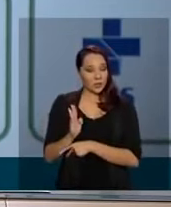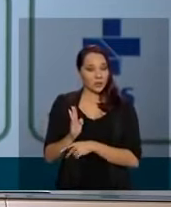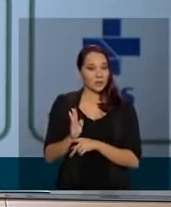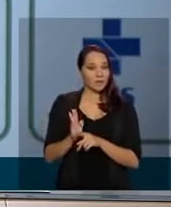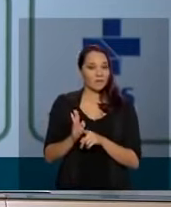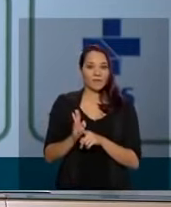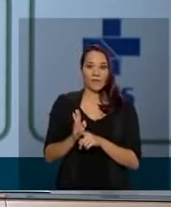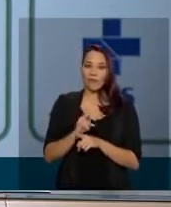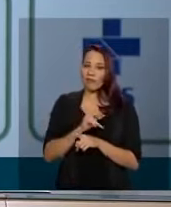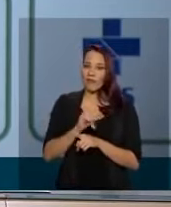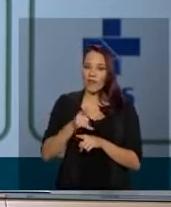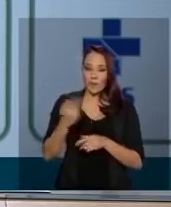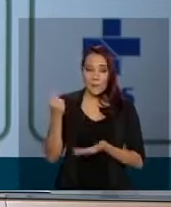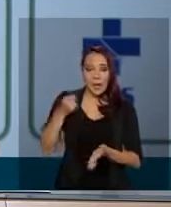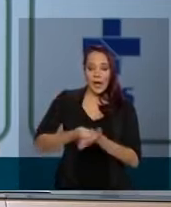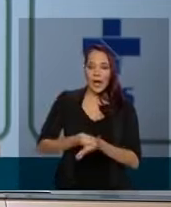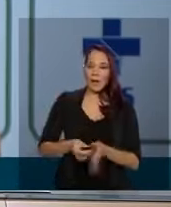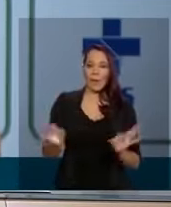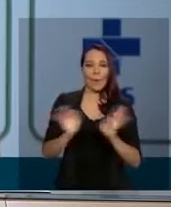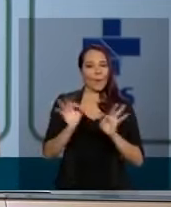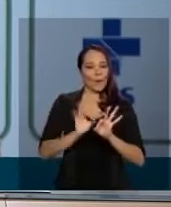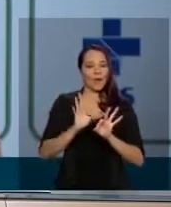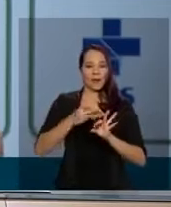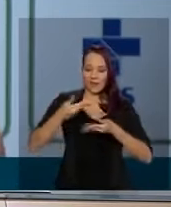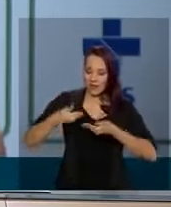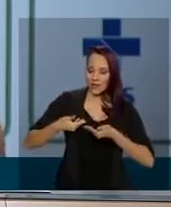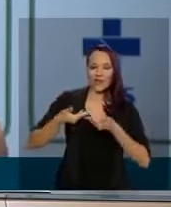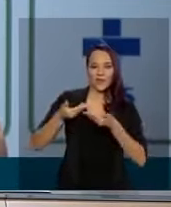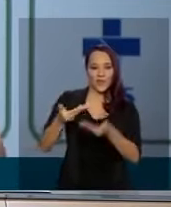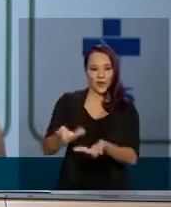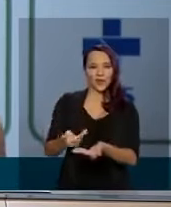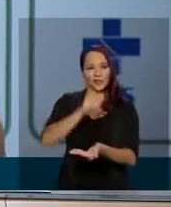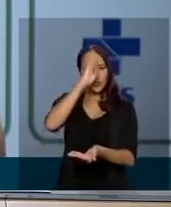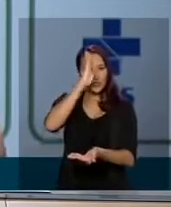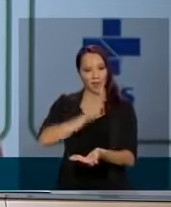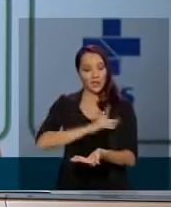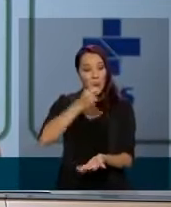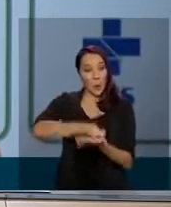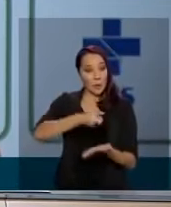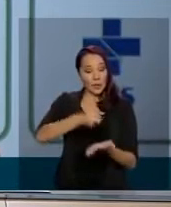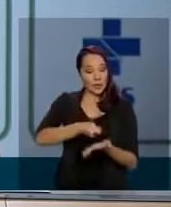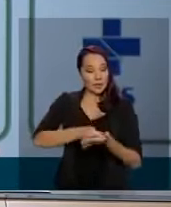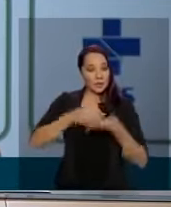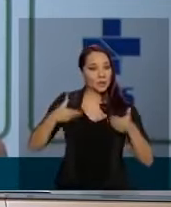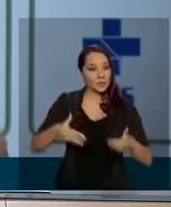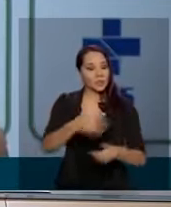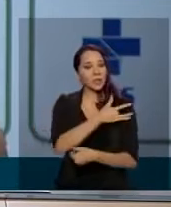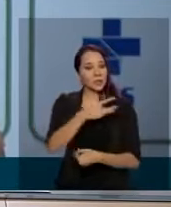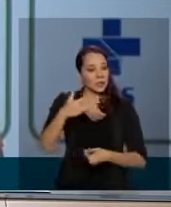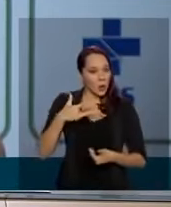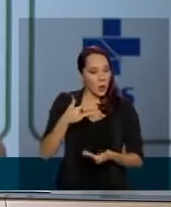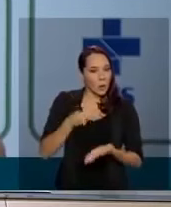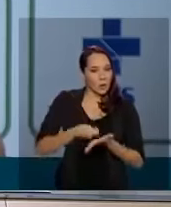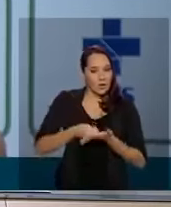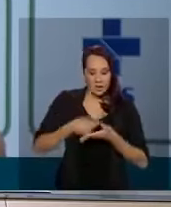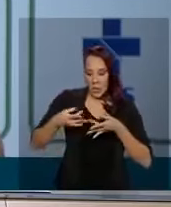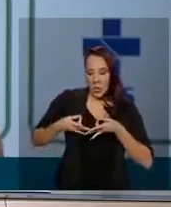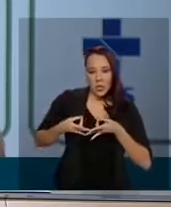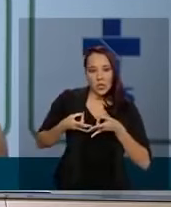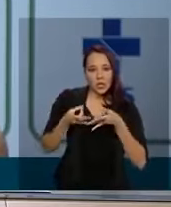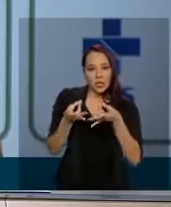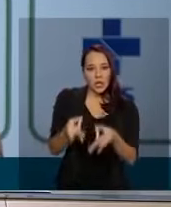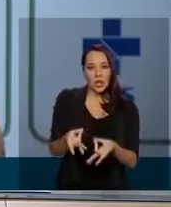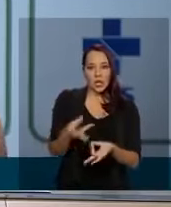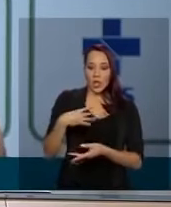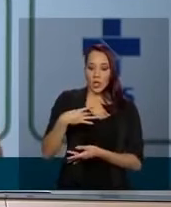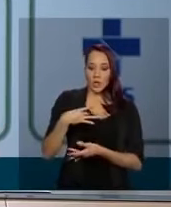não custará absolutamente nada, será doada, né? Será como obrigação do Ministério da Saúde doar a